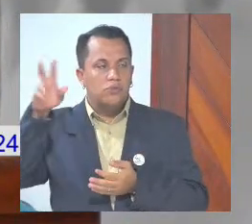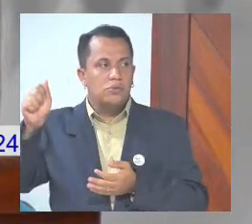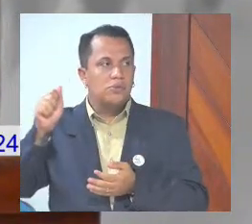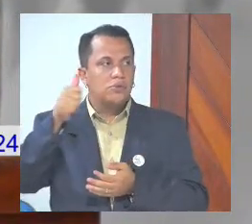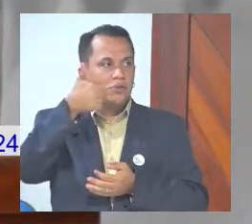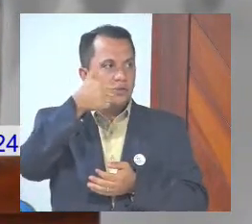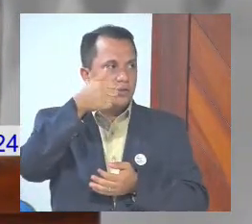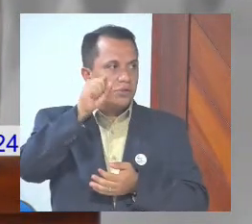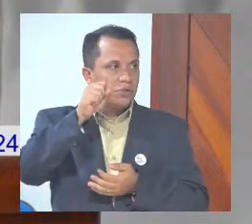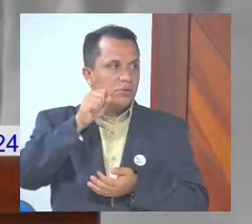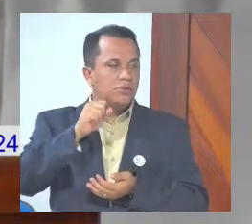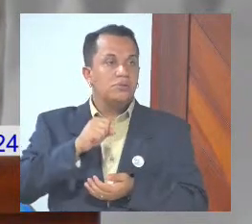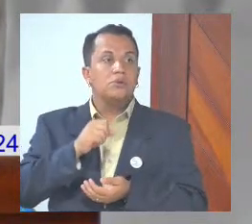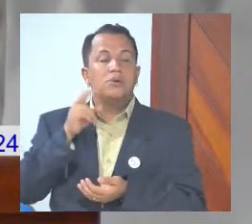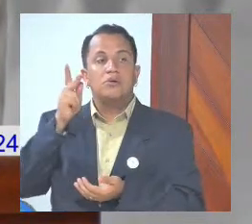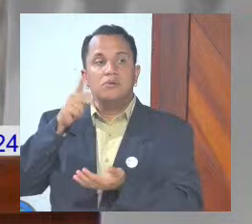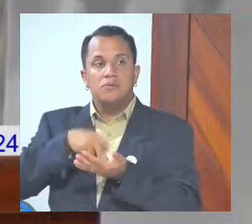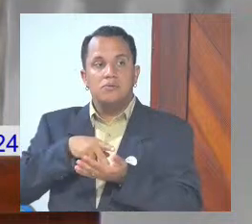de março.